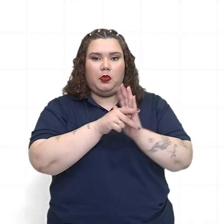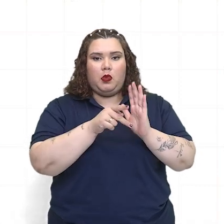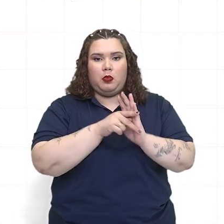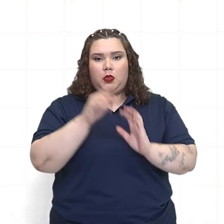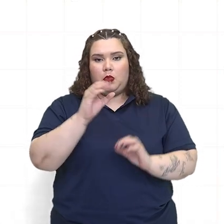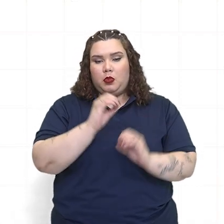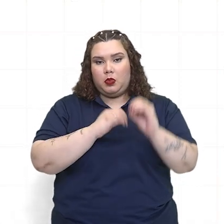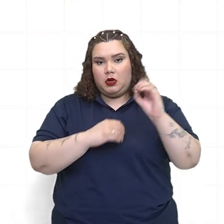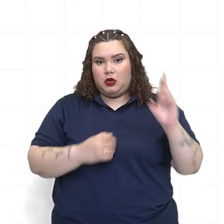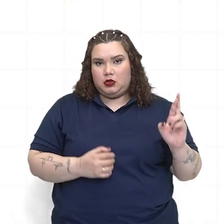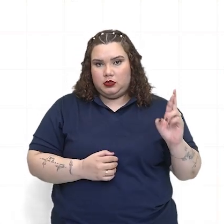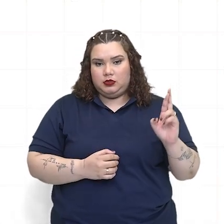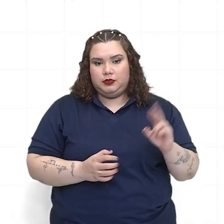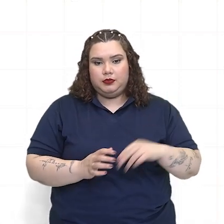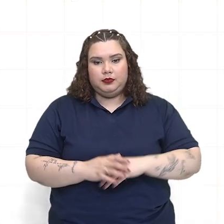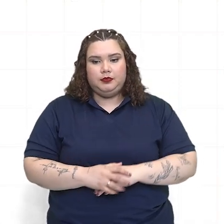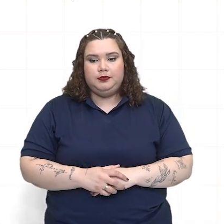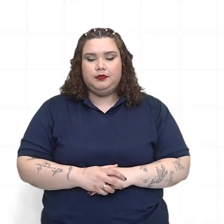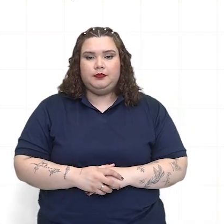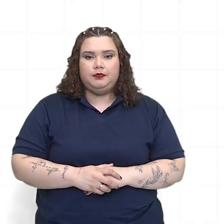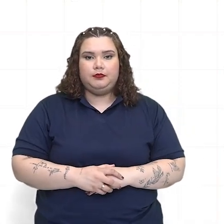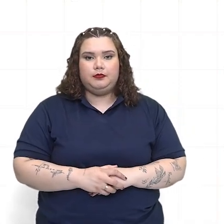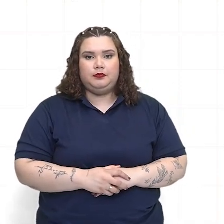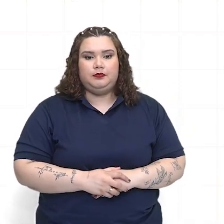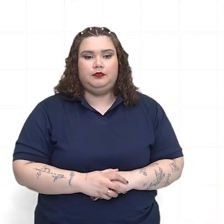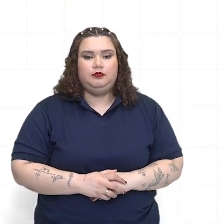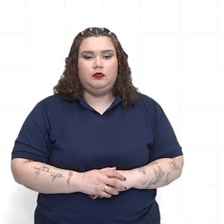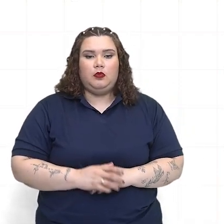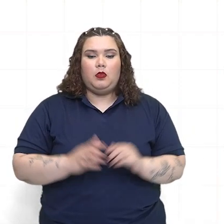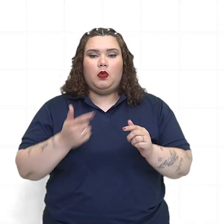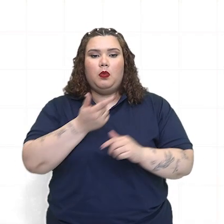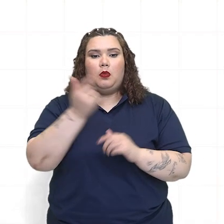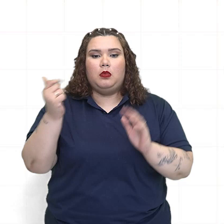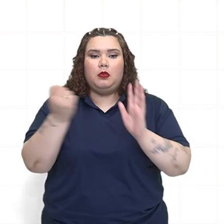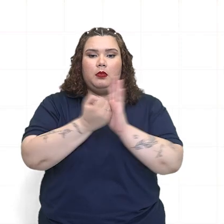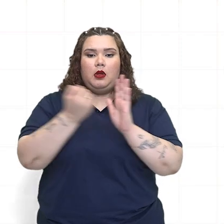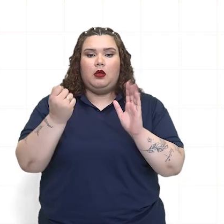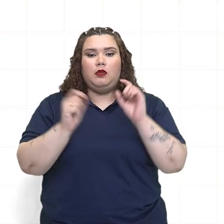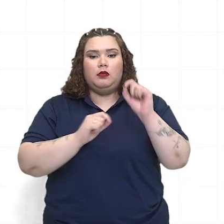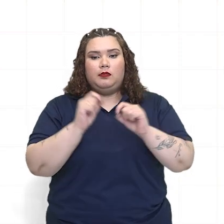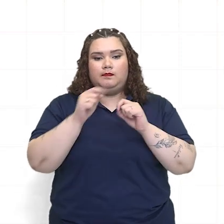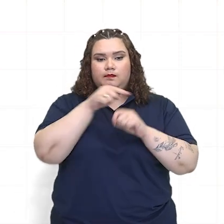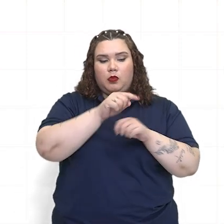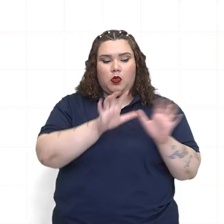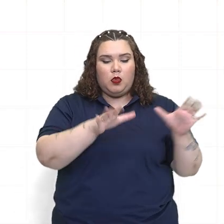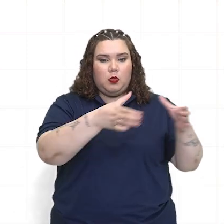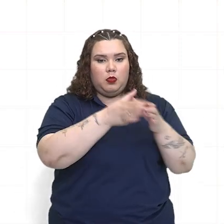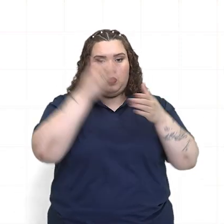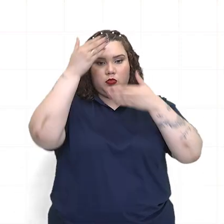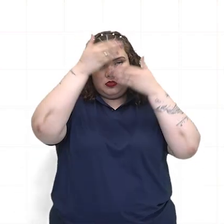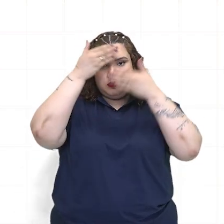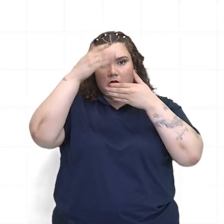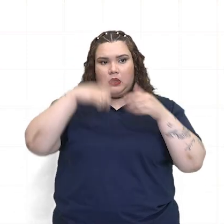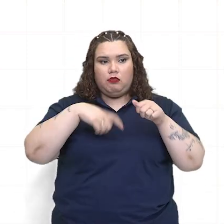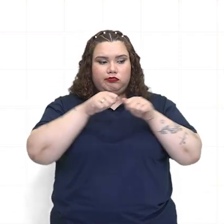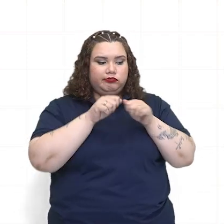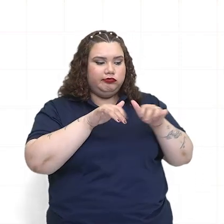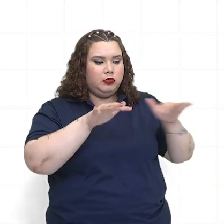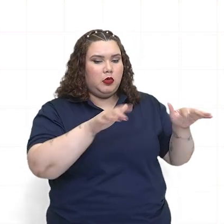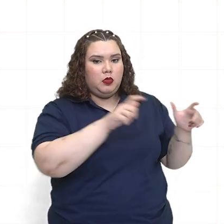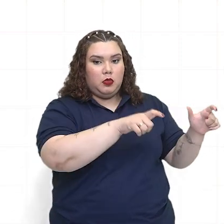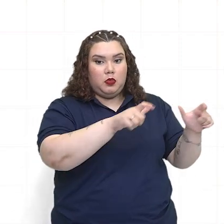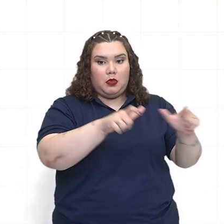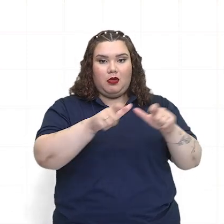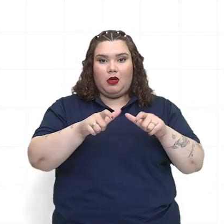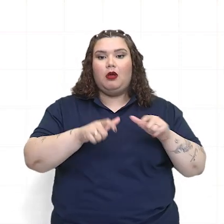lugares sagrados do Oriente. Então, outro marco importante é que os muçulmanos faziam sua expansão